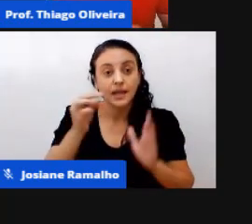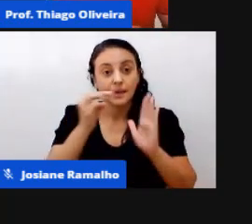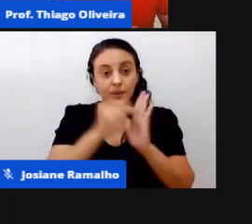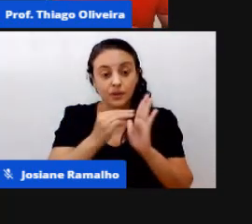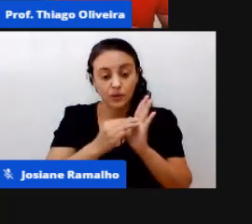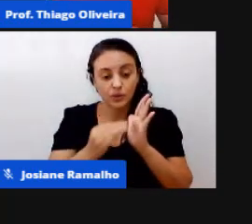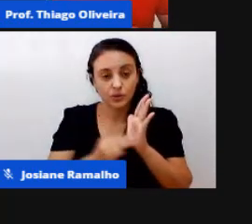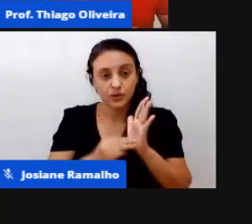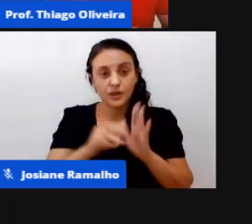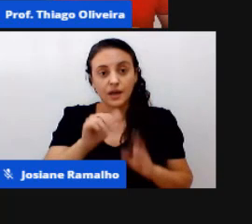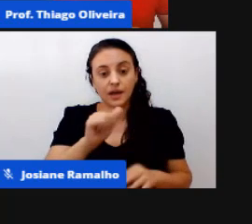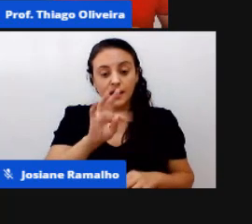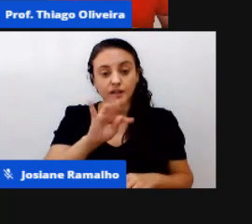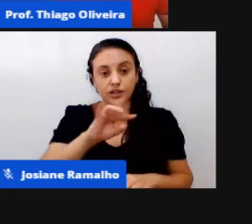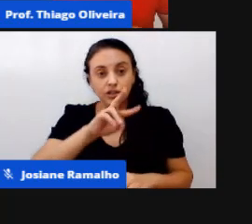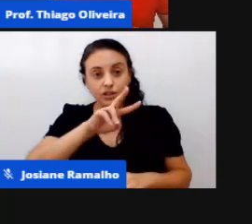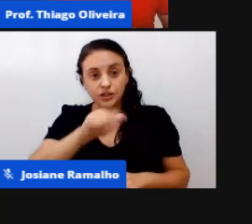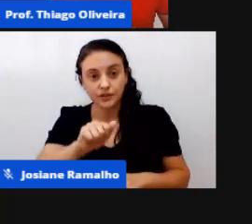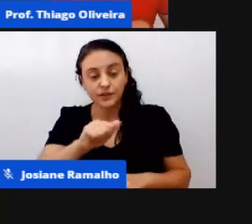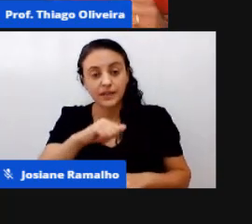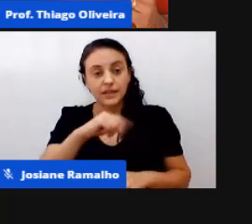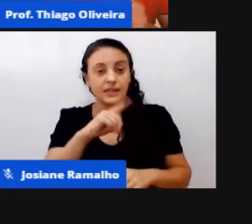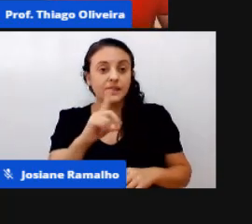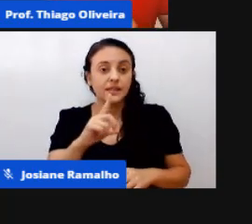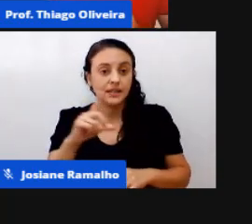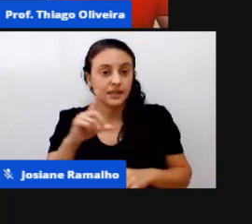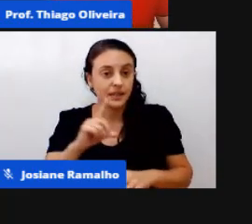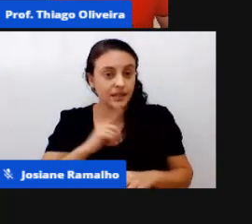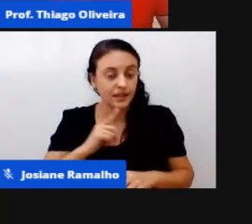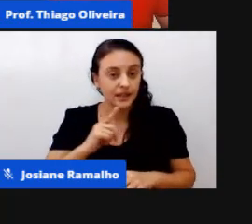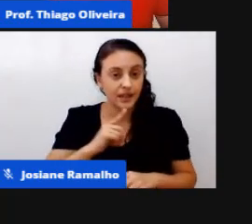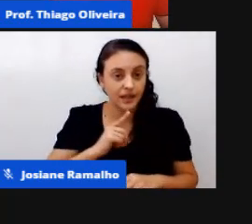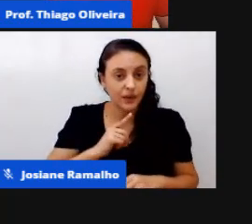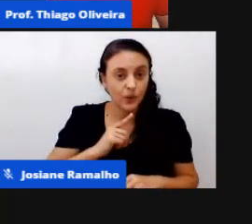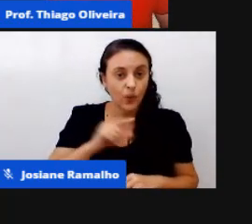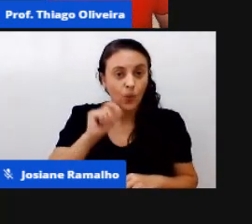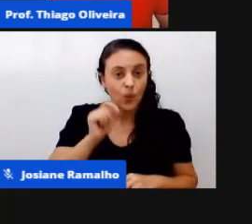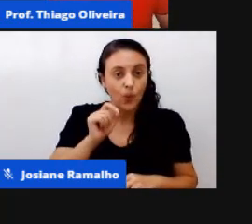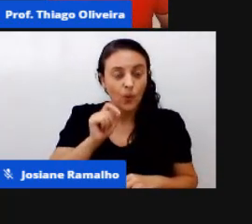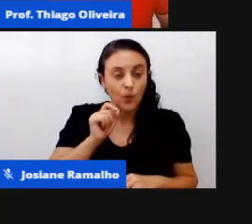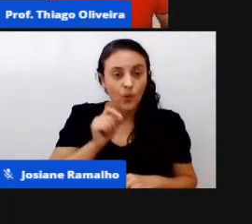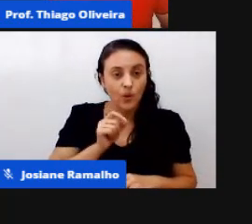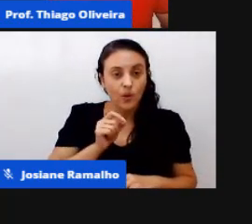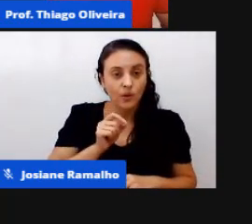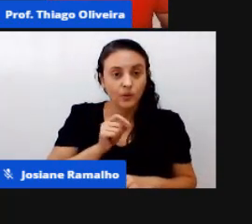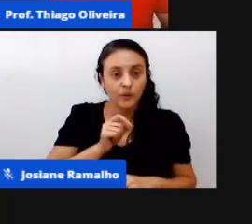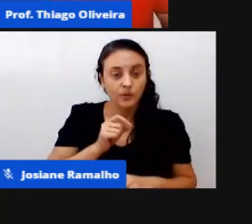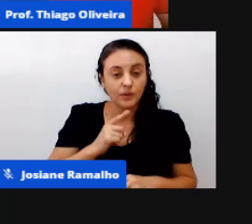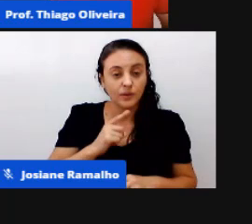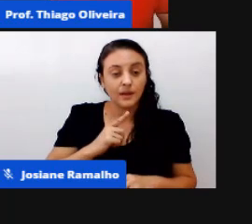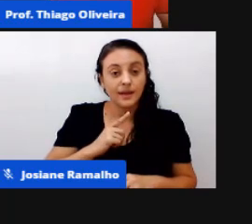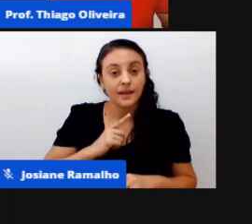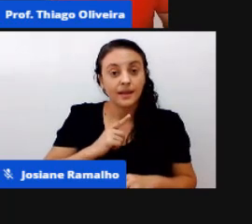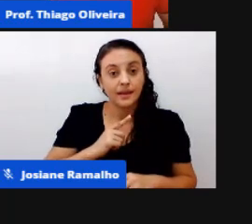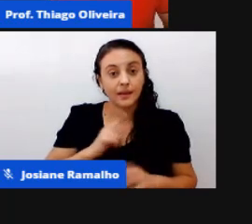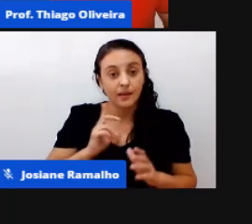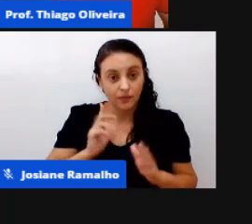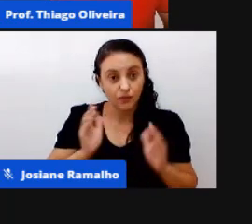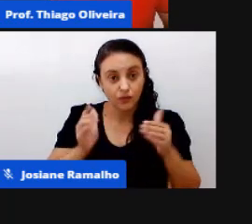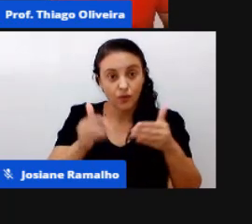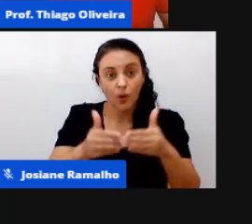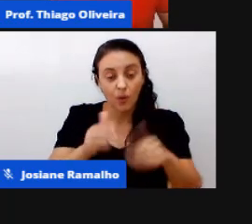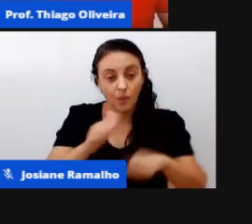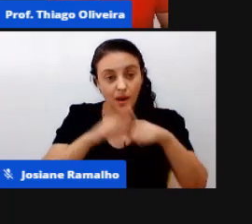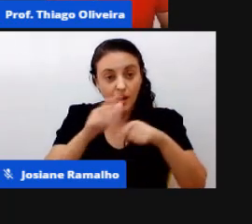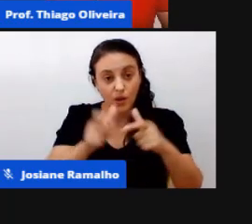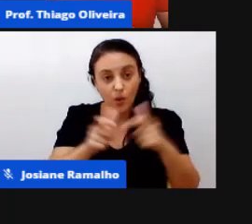metodologia ela tem uma aplicabilidade maior dentro dessas competências socioemocionais,